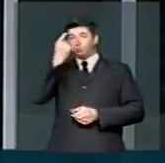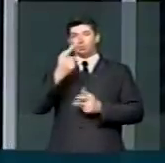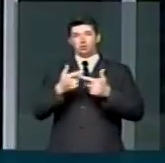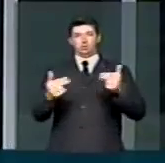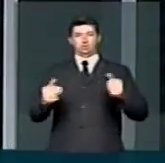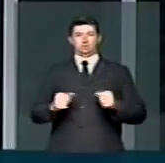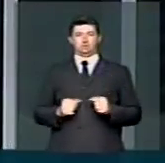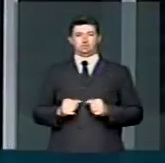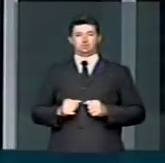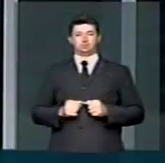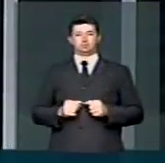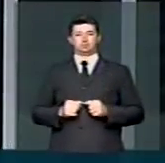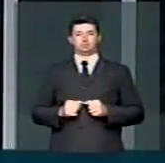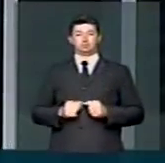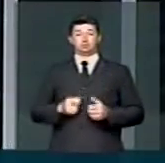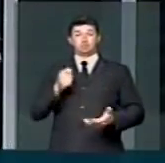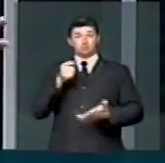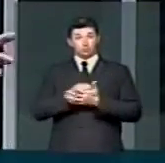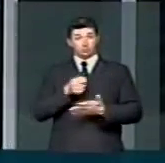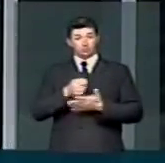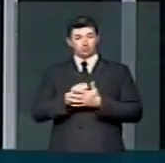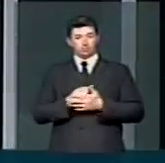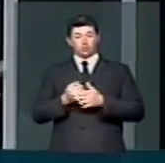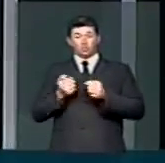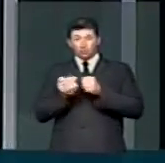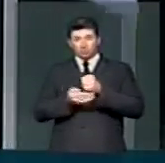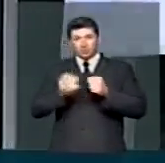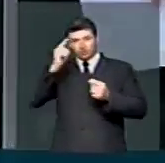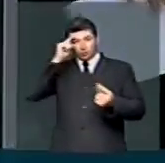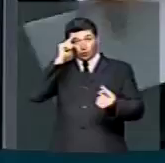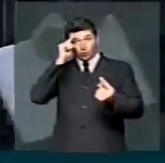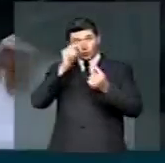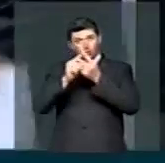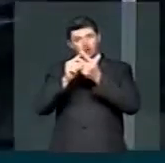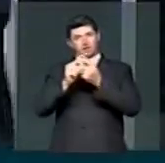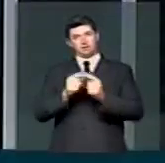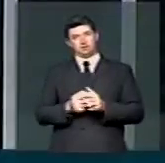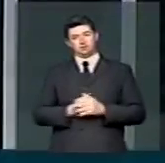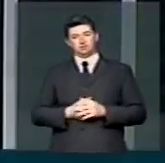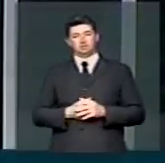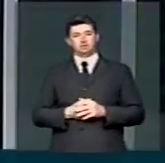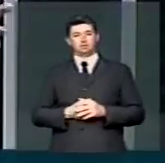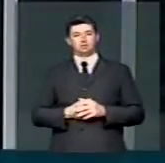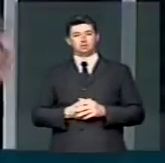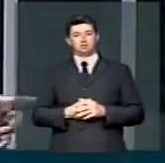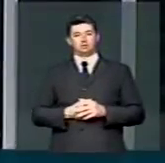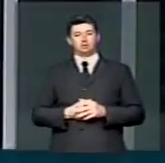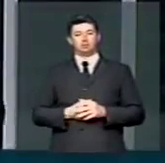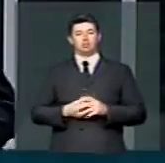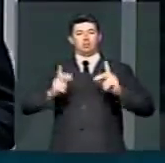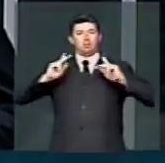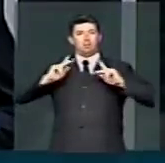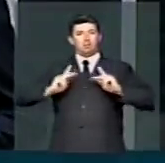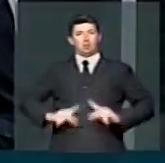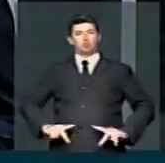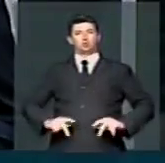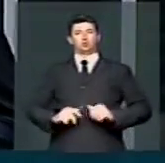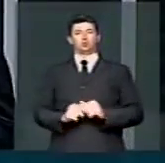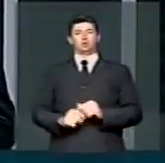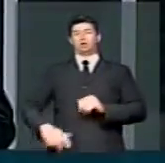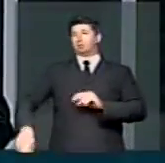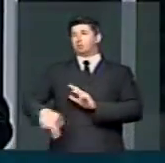coisa, para cobrar um mínimo de coerência e de uma postura